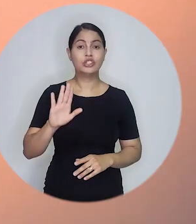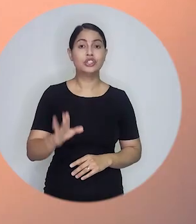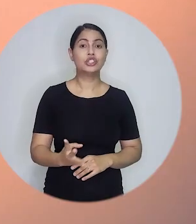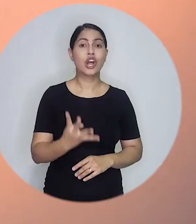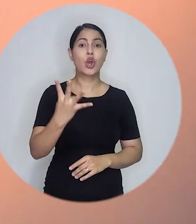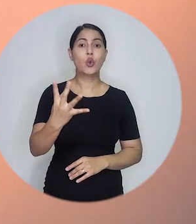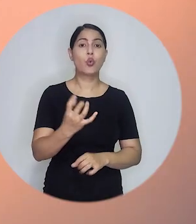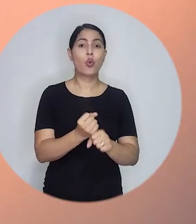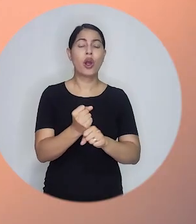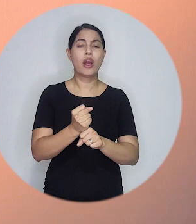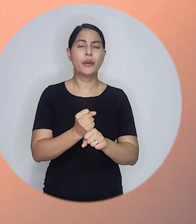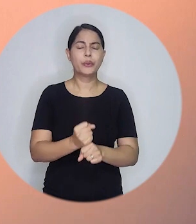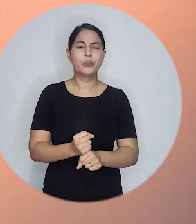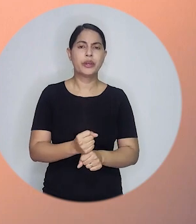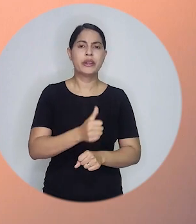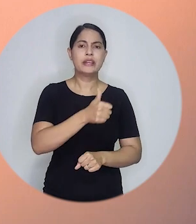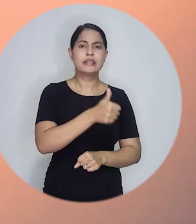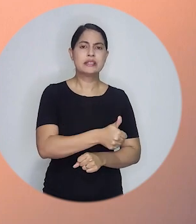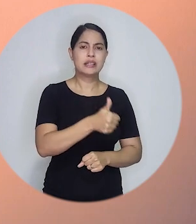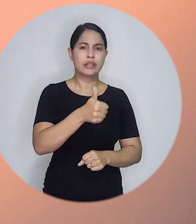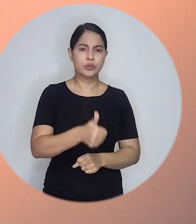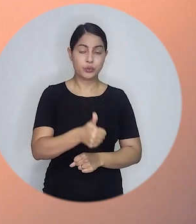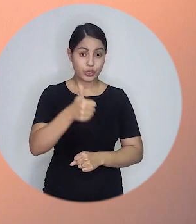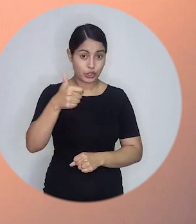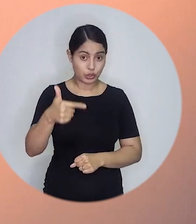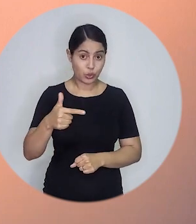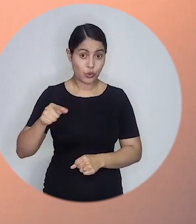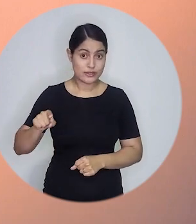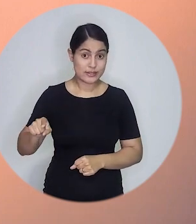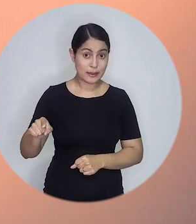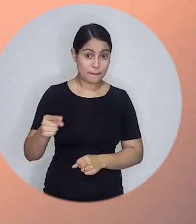Em apenas 4 anos, 112